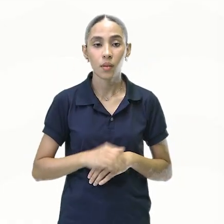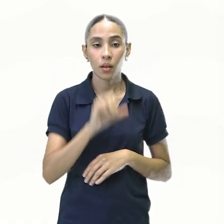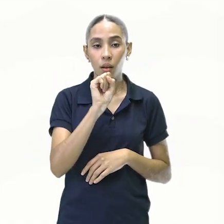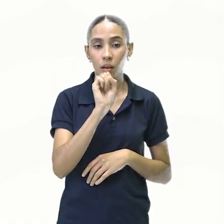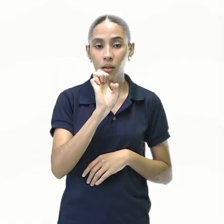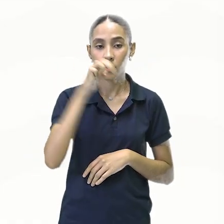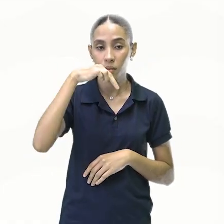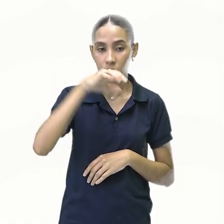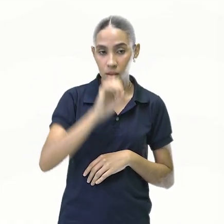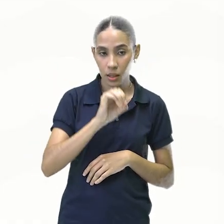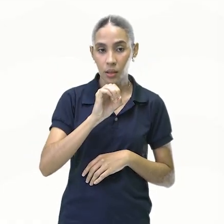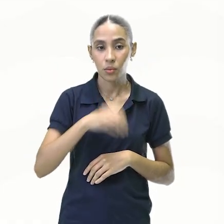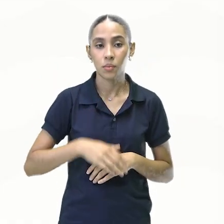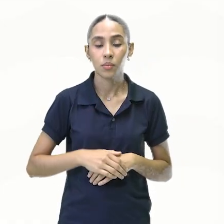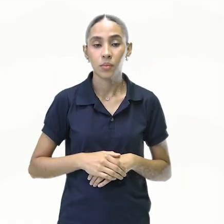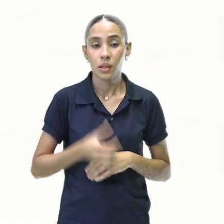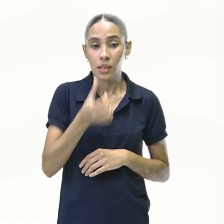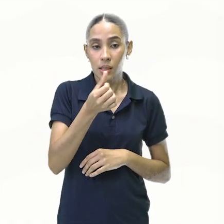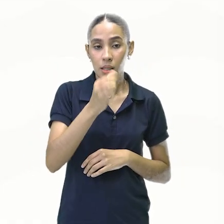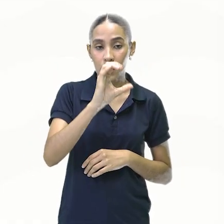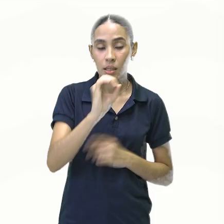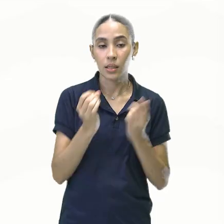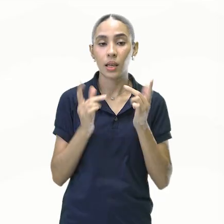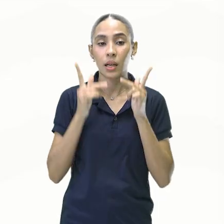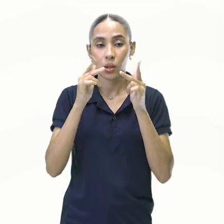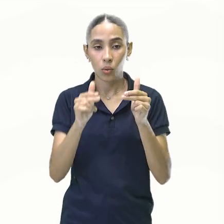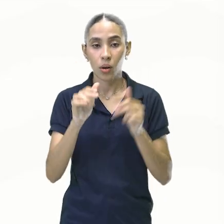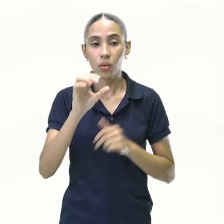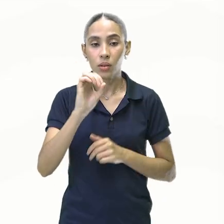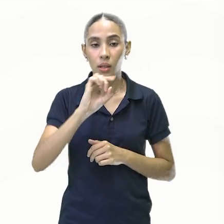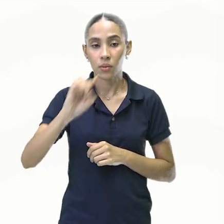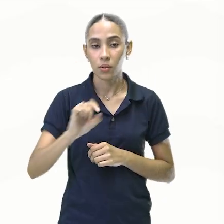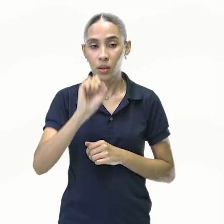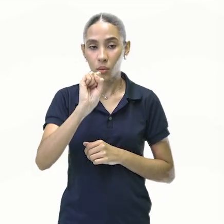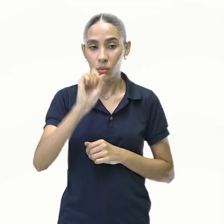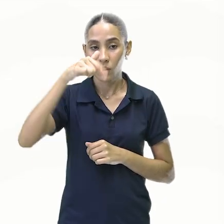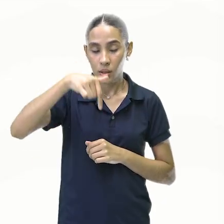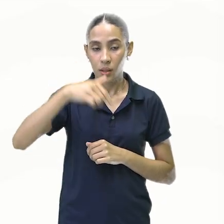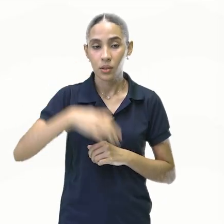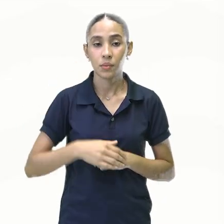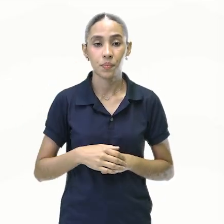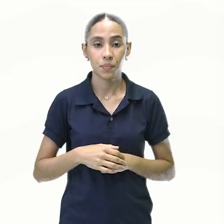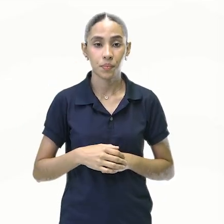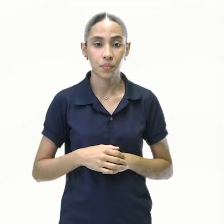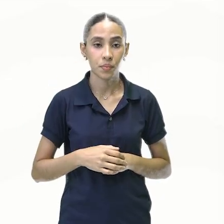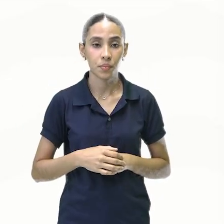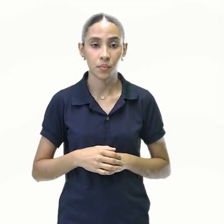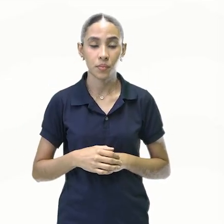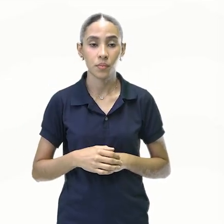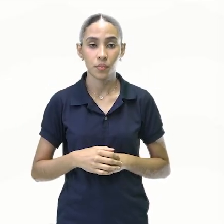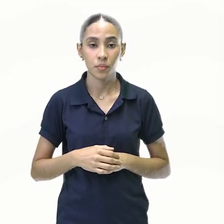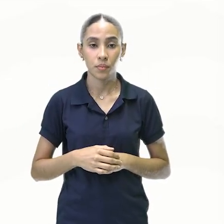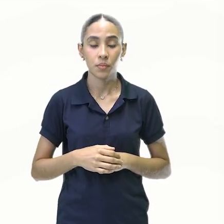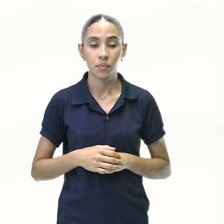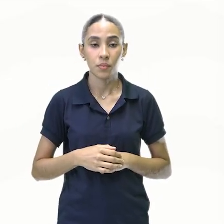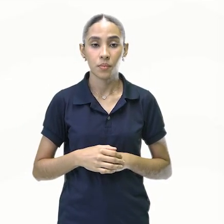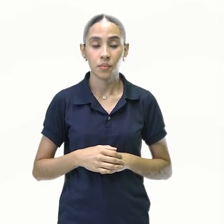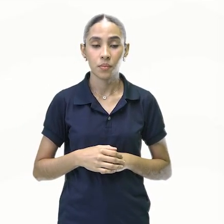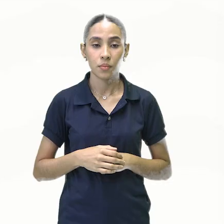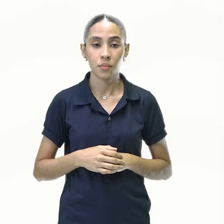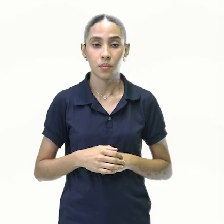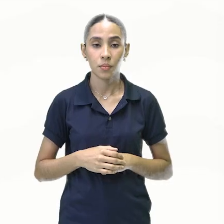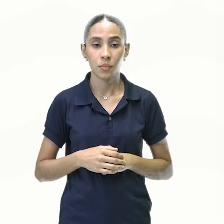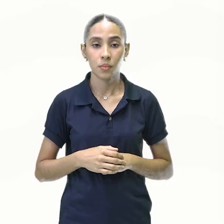de incidência, o seno de 60, é 0,87, como foi dado nos dados da questão, como foi dado lá no enunciado,